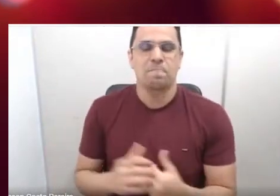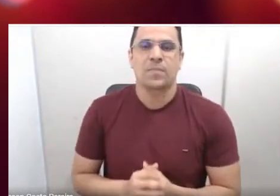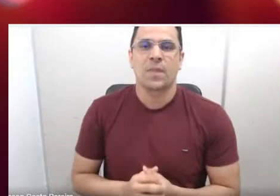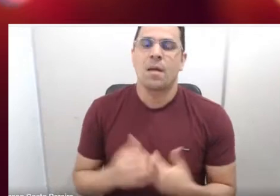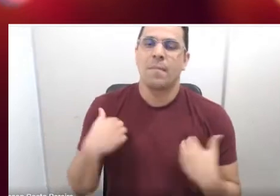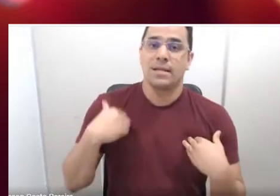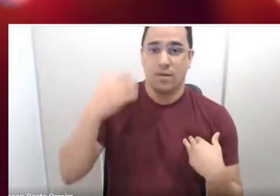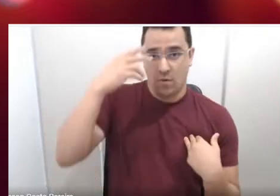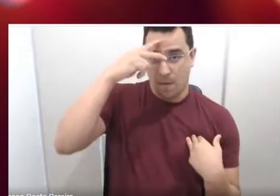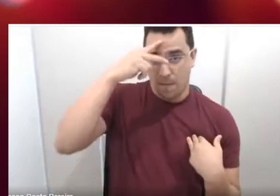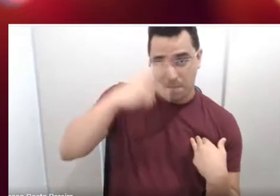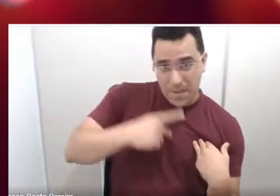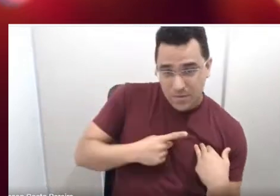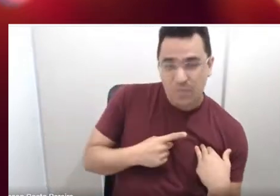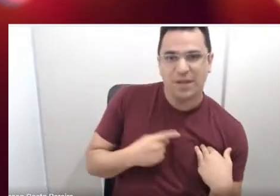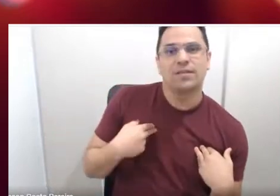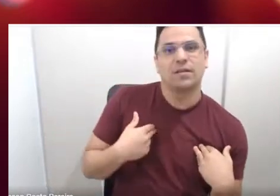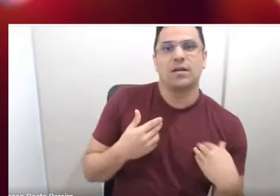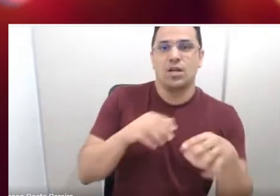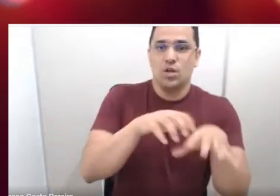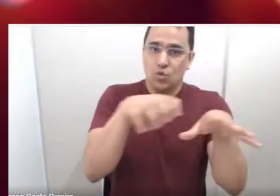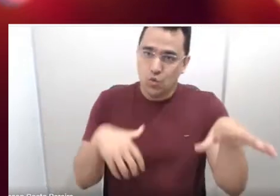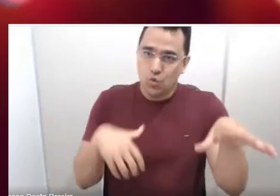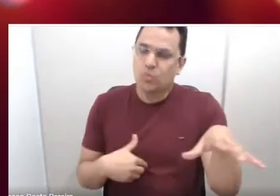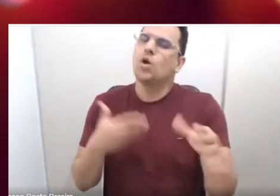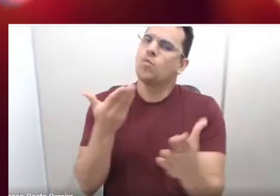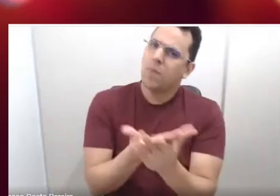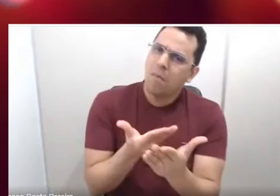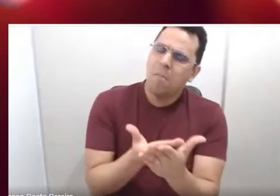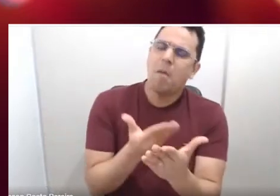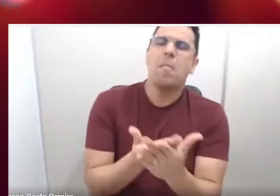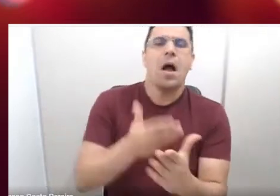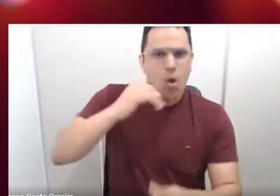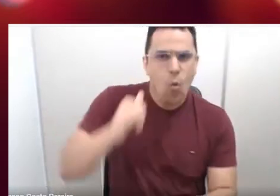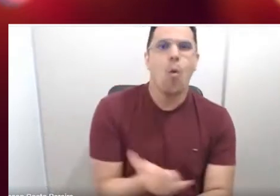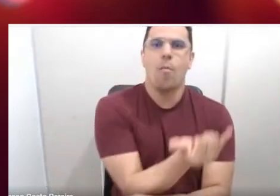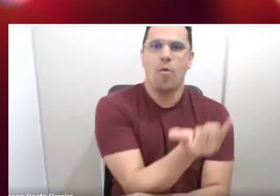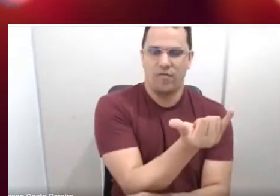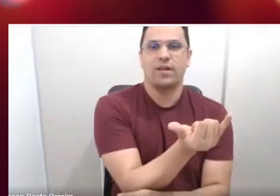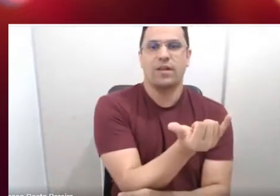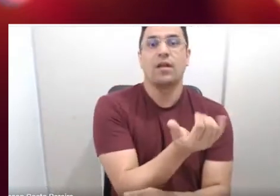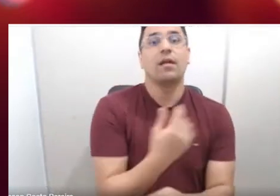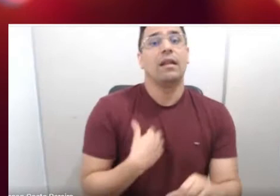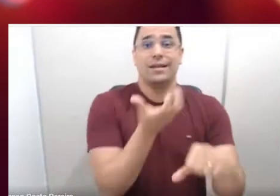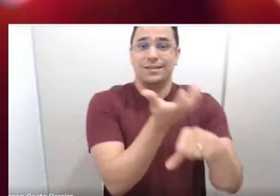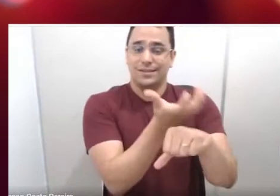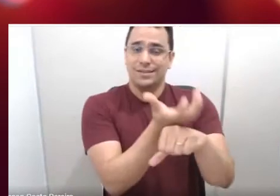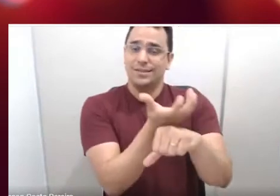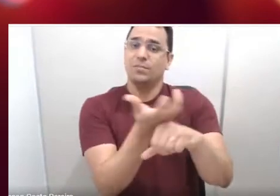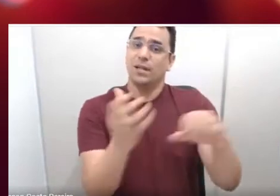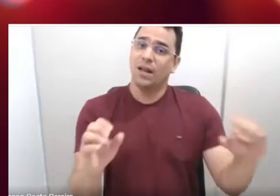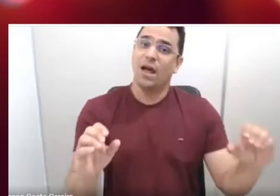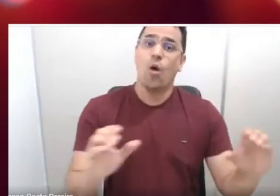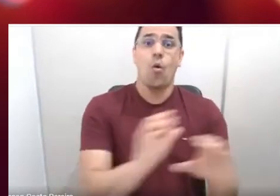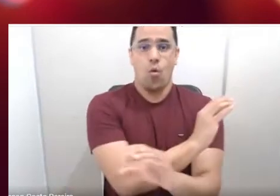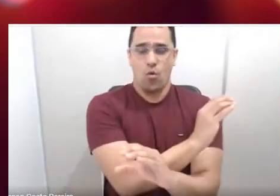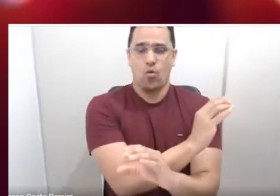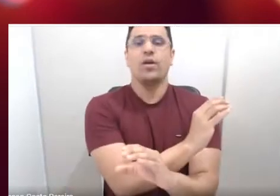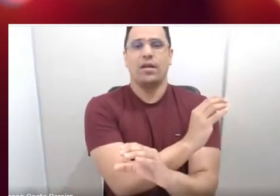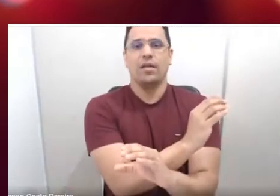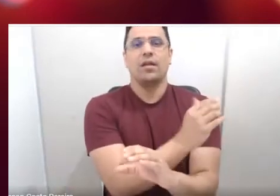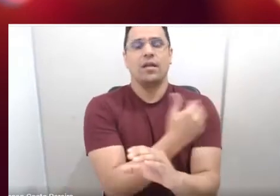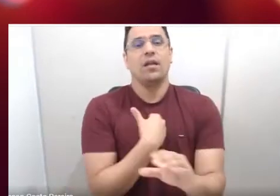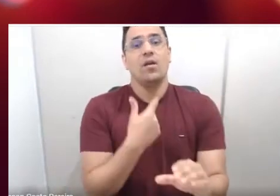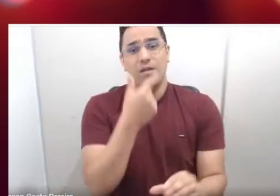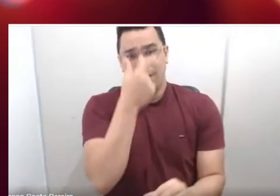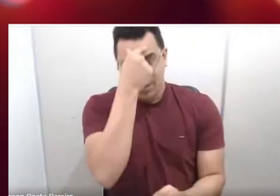ponto de vista de ter participado desse ensino remoto, de ter conseguido concluir a minha disciplina e concluir o curso de História dentro do ensino remoto,